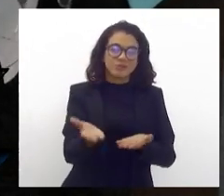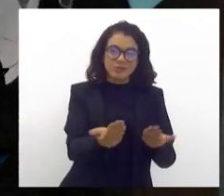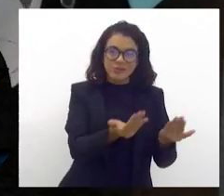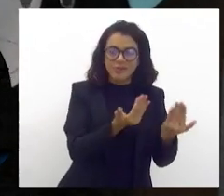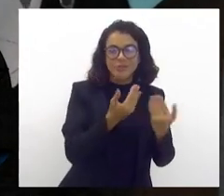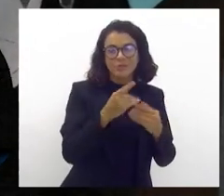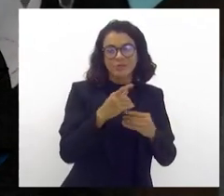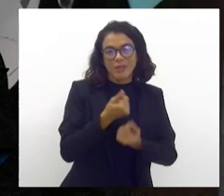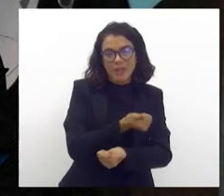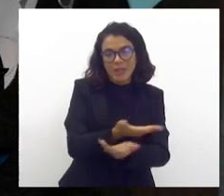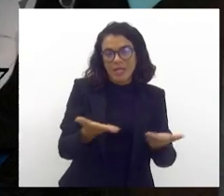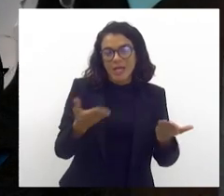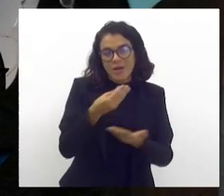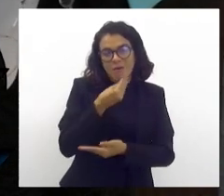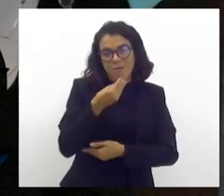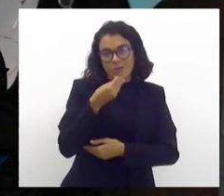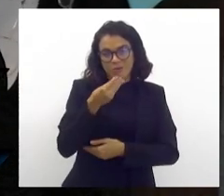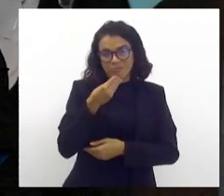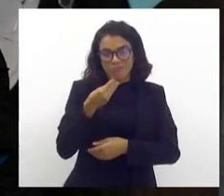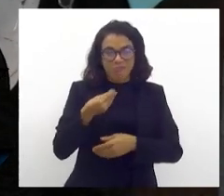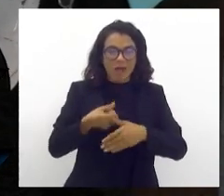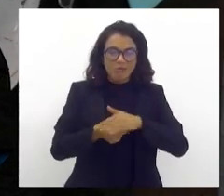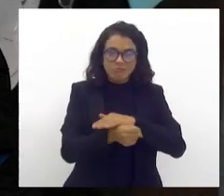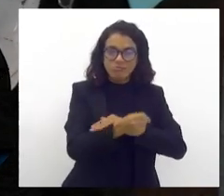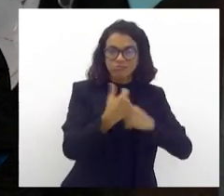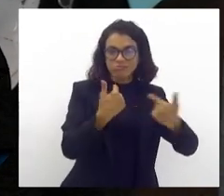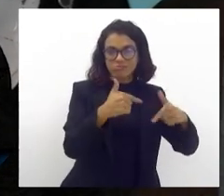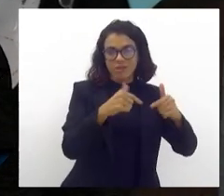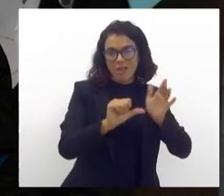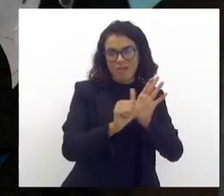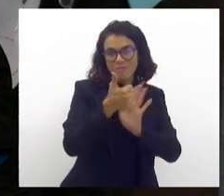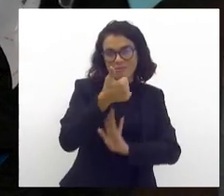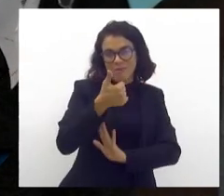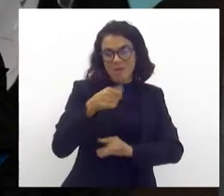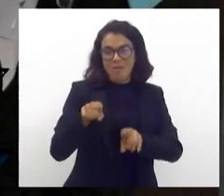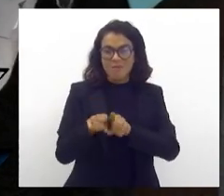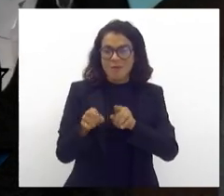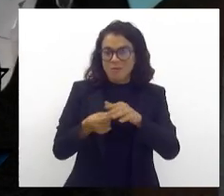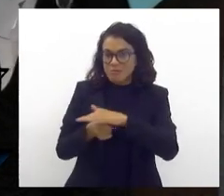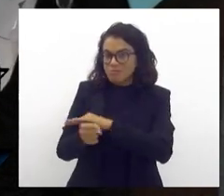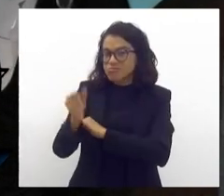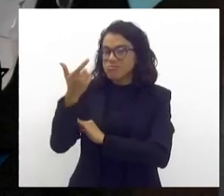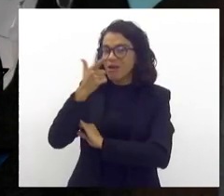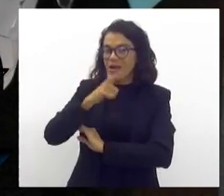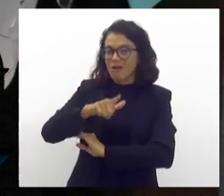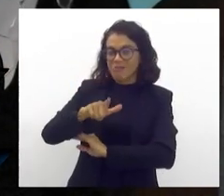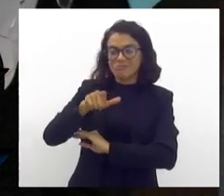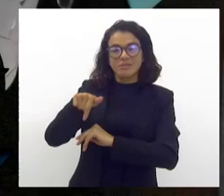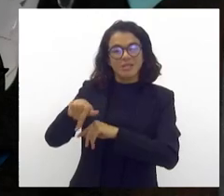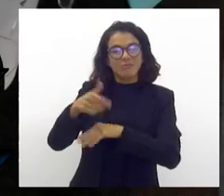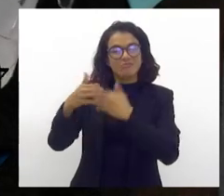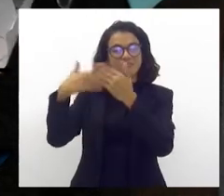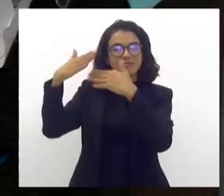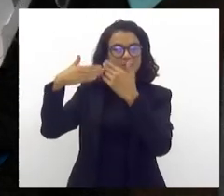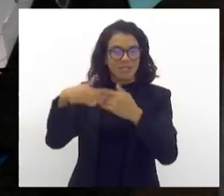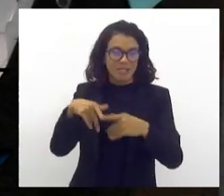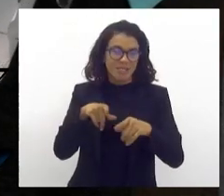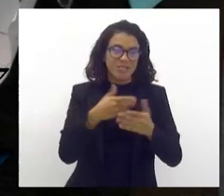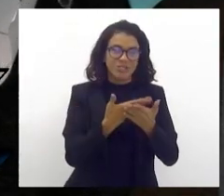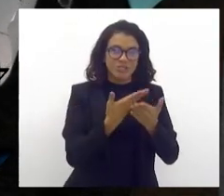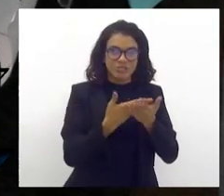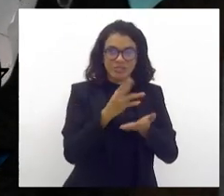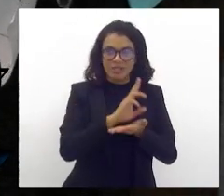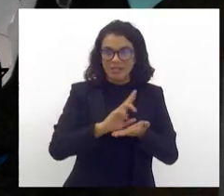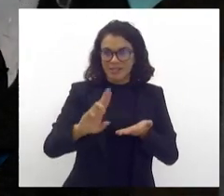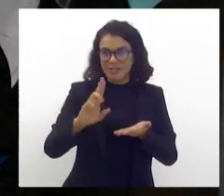com oportunidade, possa ingressar no primeiro emprego, possa ingressar na universidade. E acho que